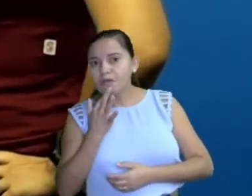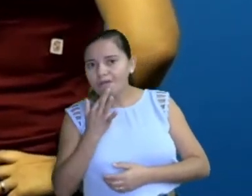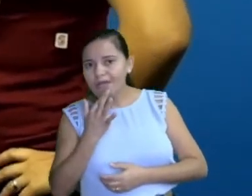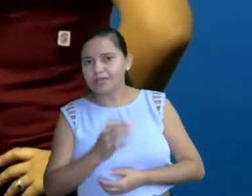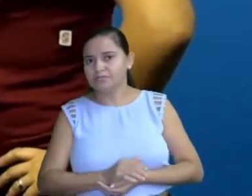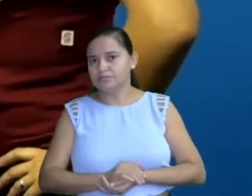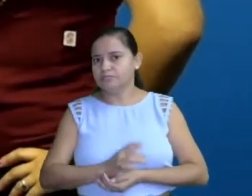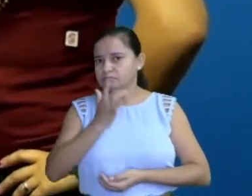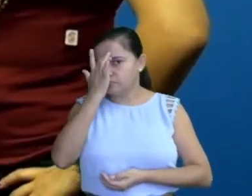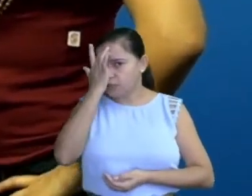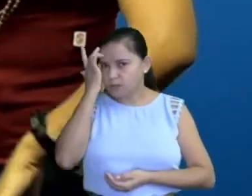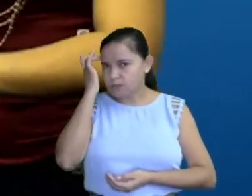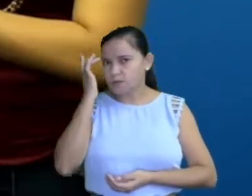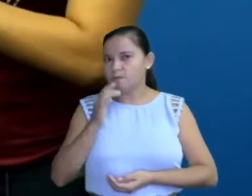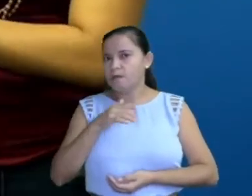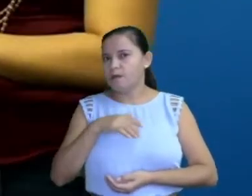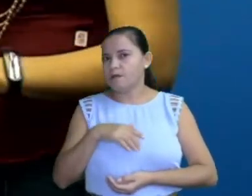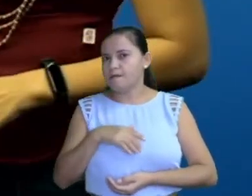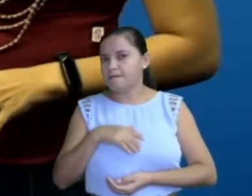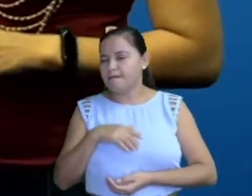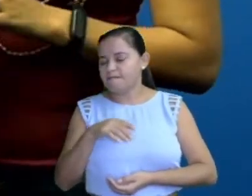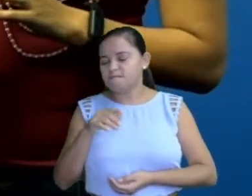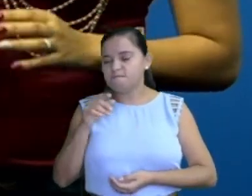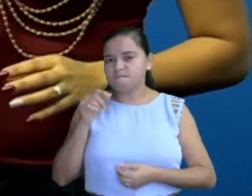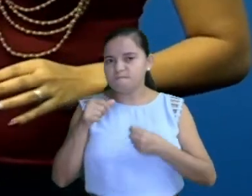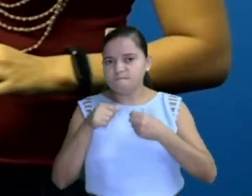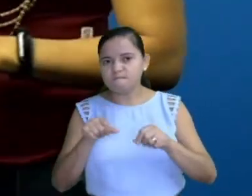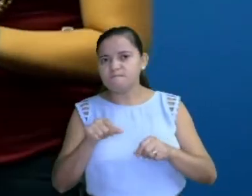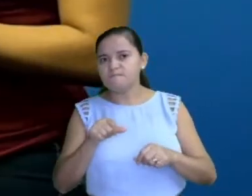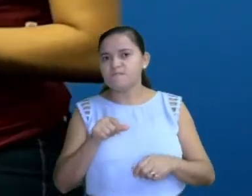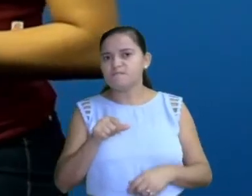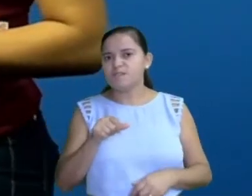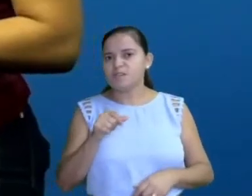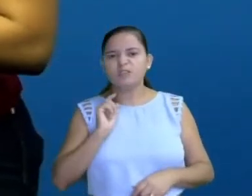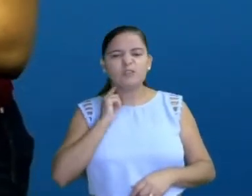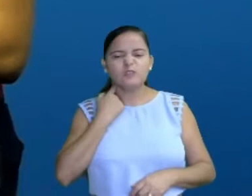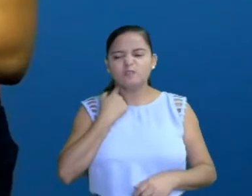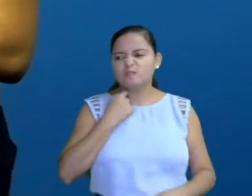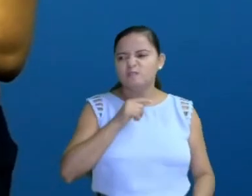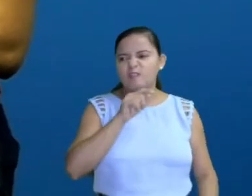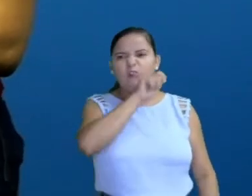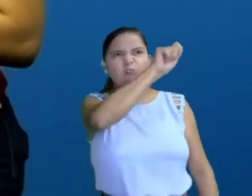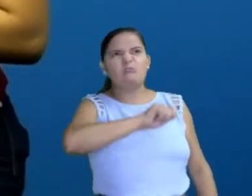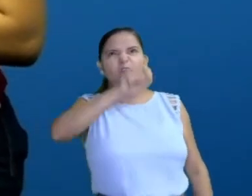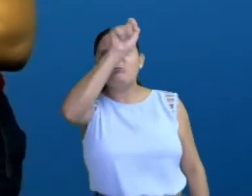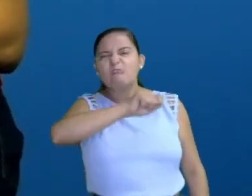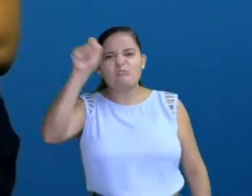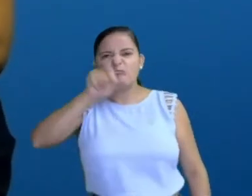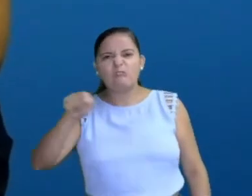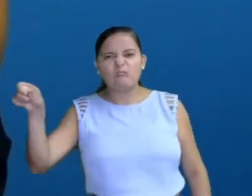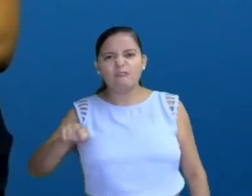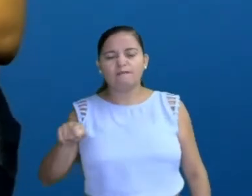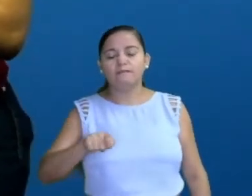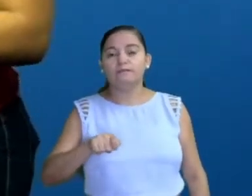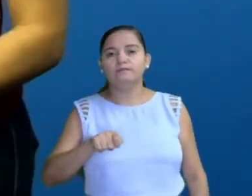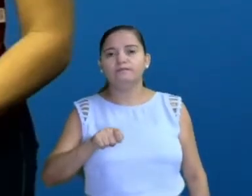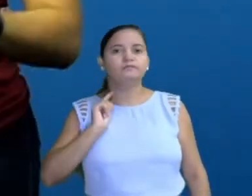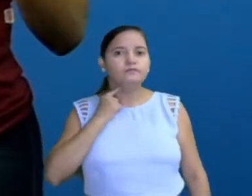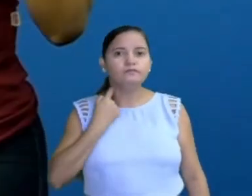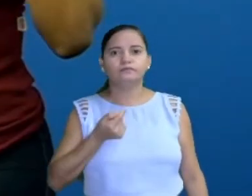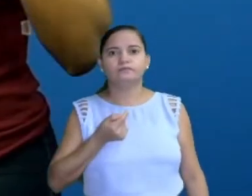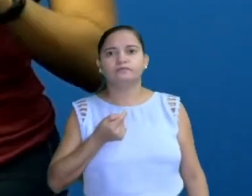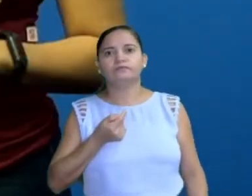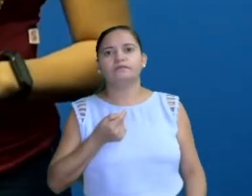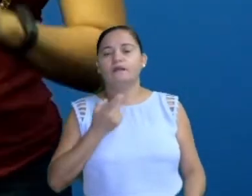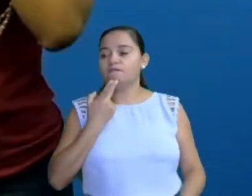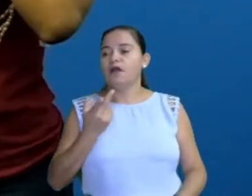alguém que, tá ali, que gosta de dar uma riscadinha em paredes, que gosta de não cuidar desses espaços públicos, orienta,